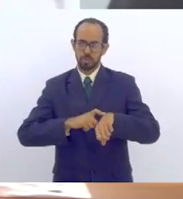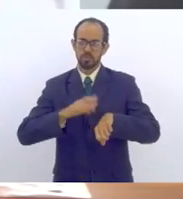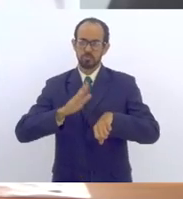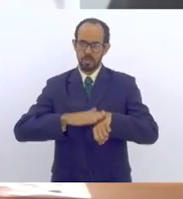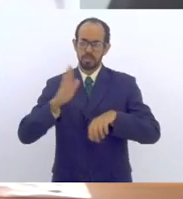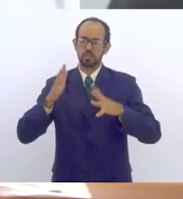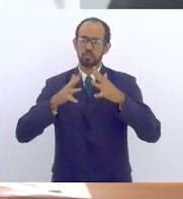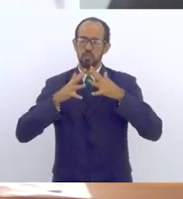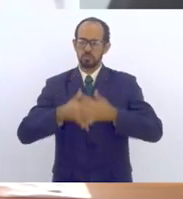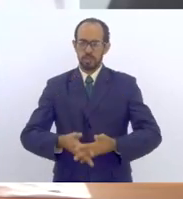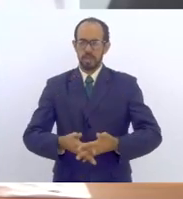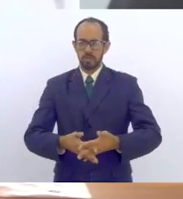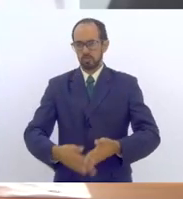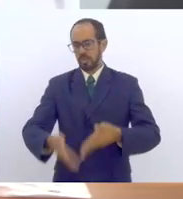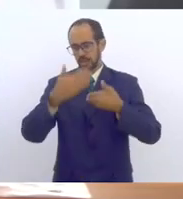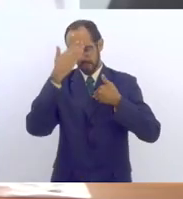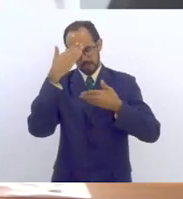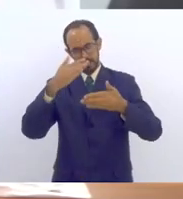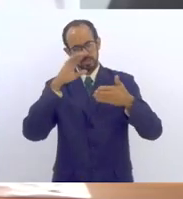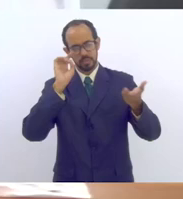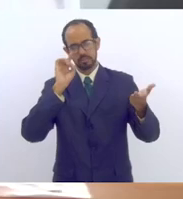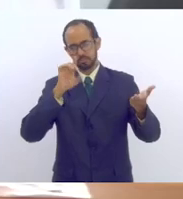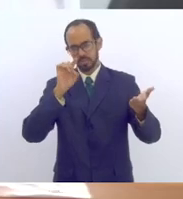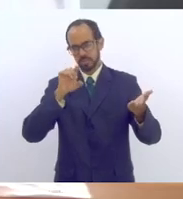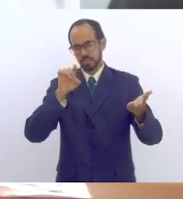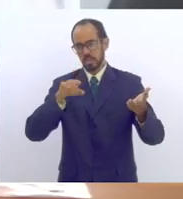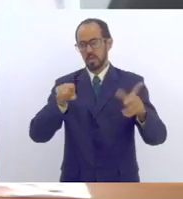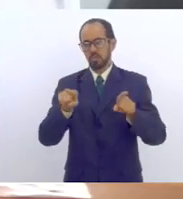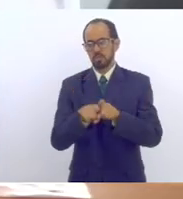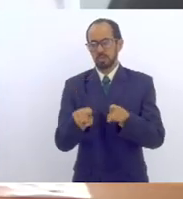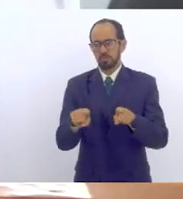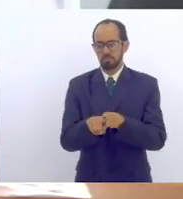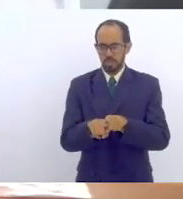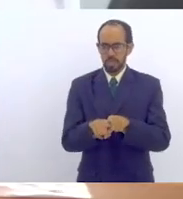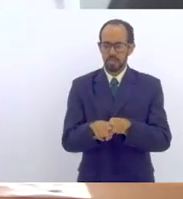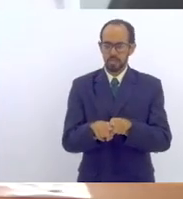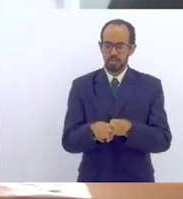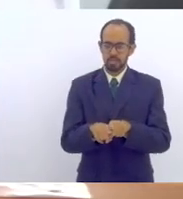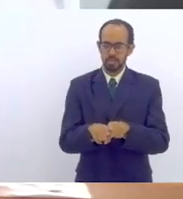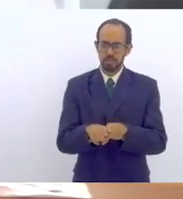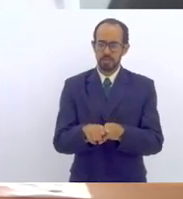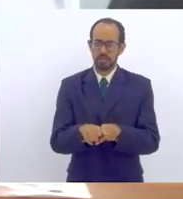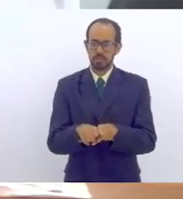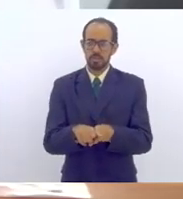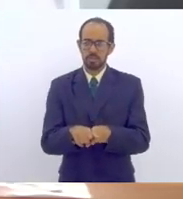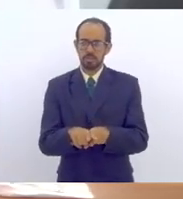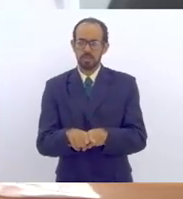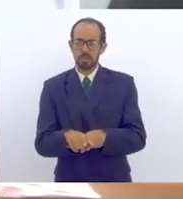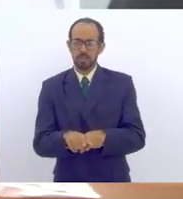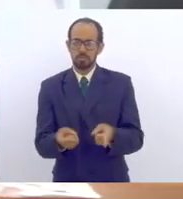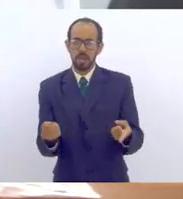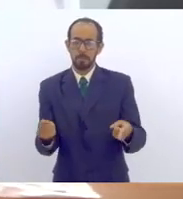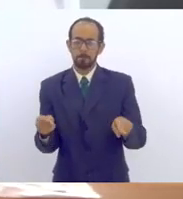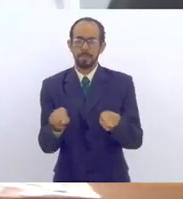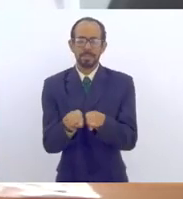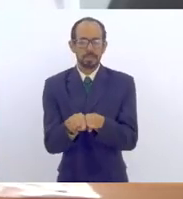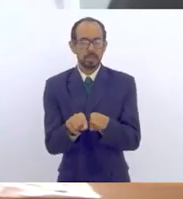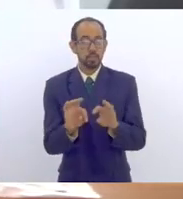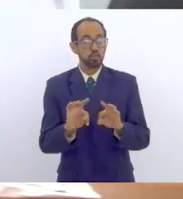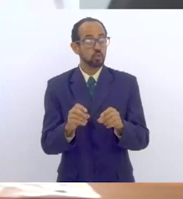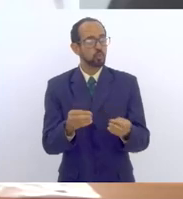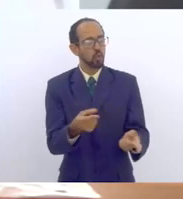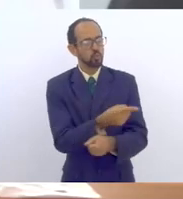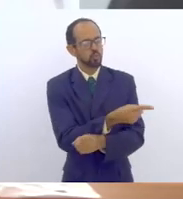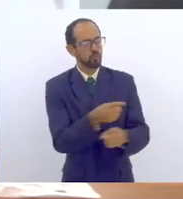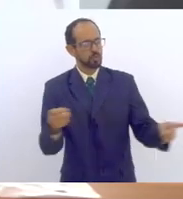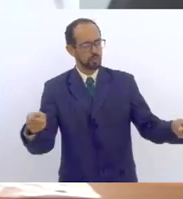e te agradecer especialmente e deixei de falar isso a todos os companheiros pela parceria que vocês tiveram comigo todos